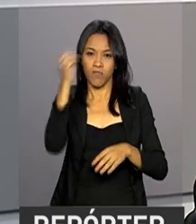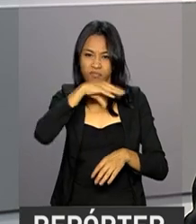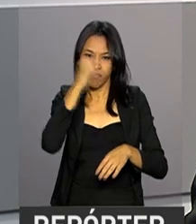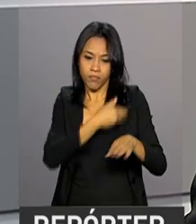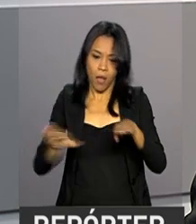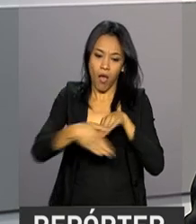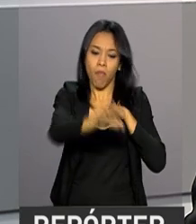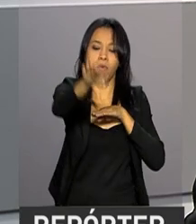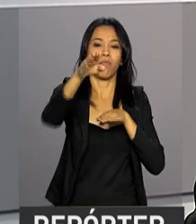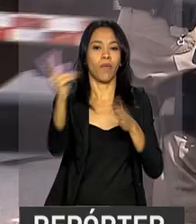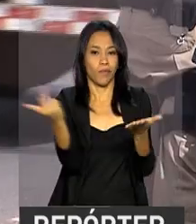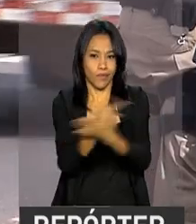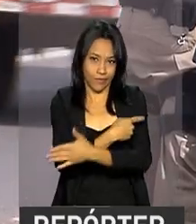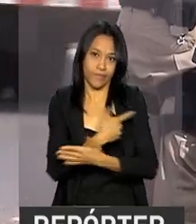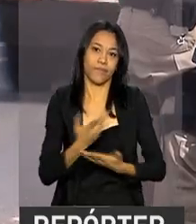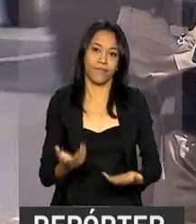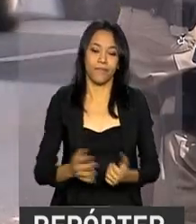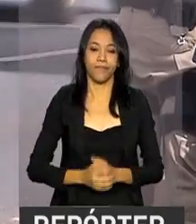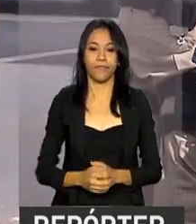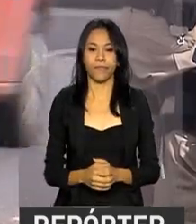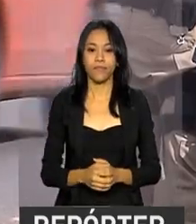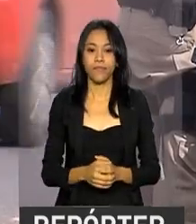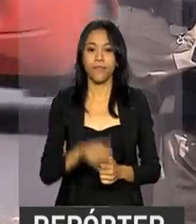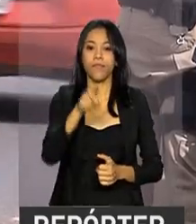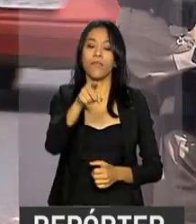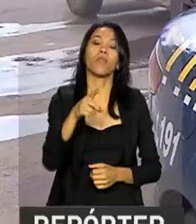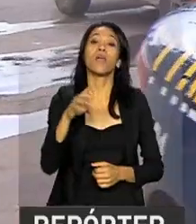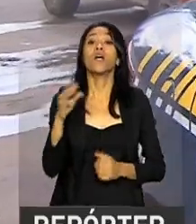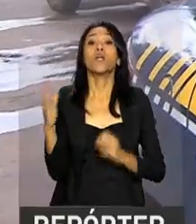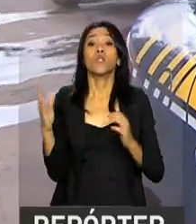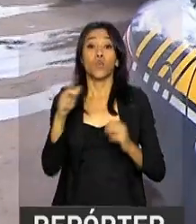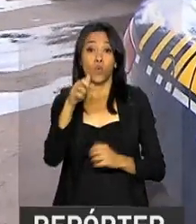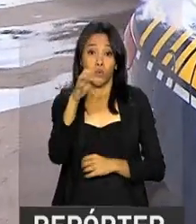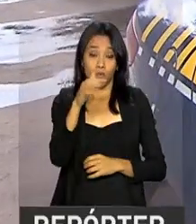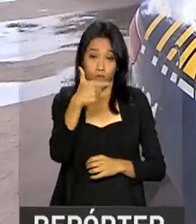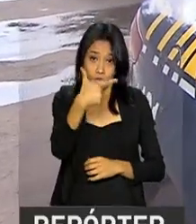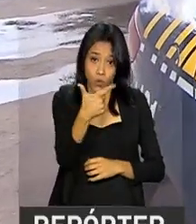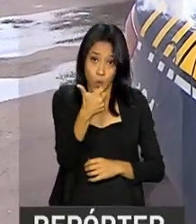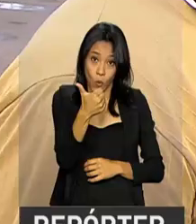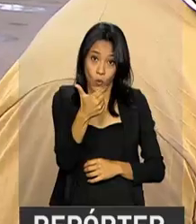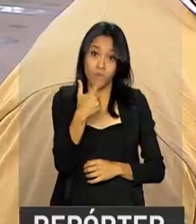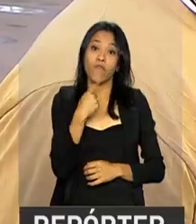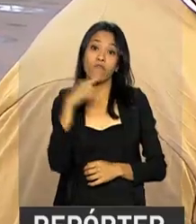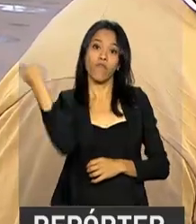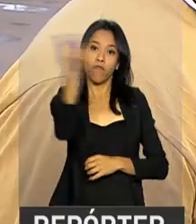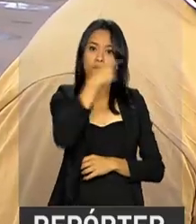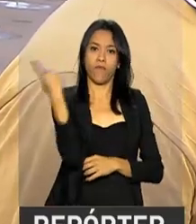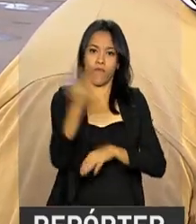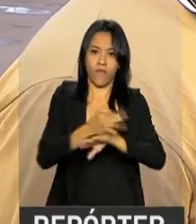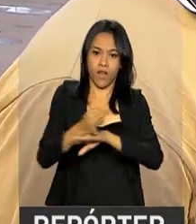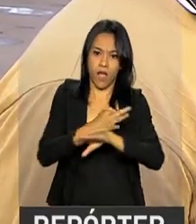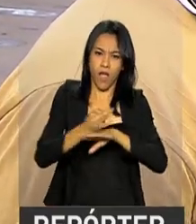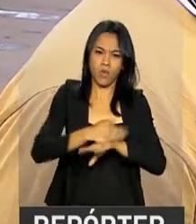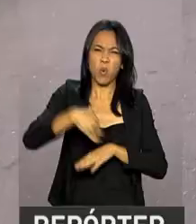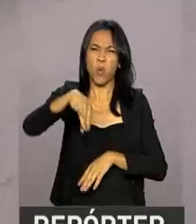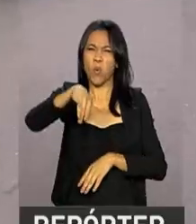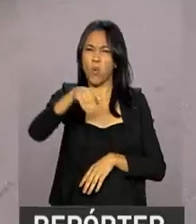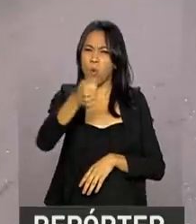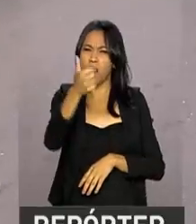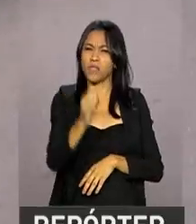o país durante o feriado a prf fiscalizou quase 100 mil pessoas e